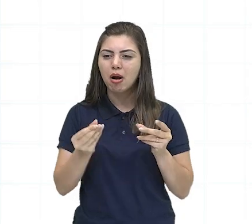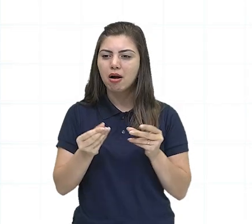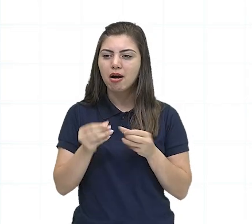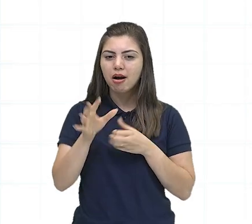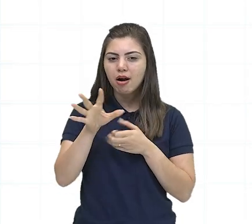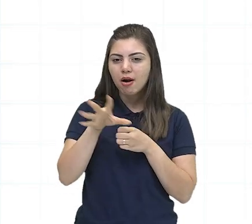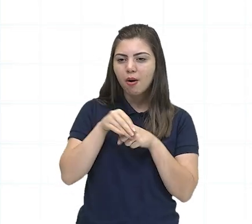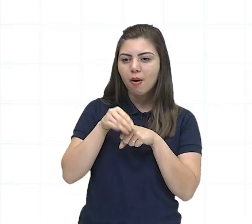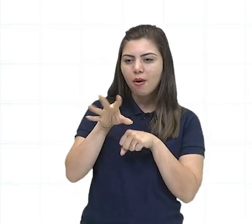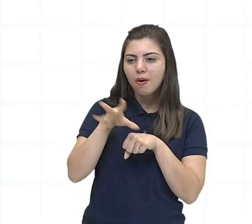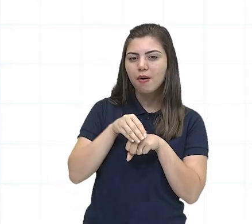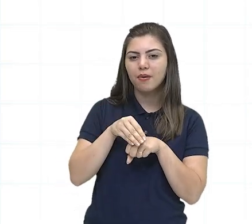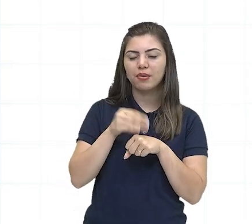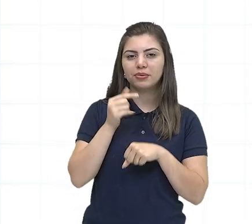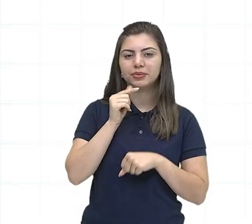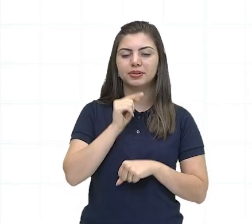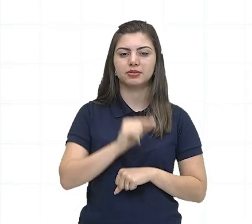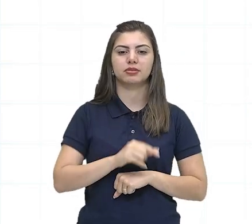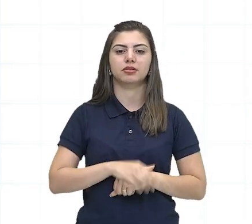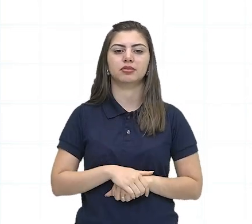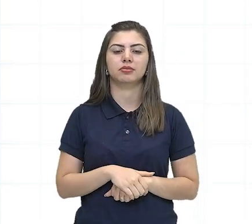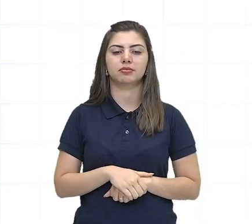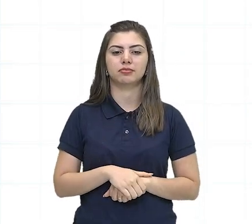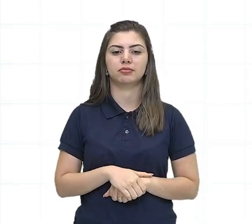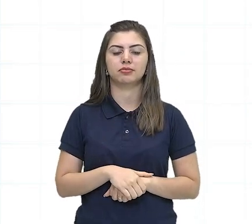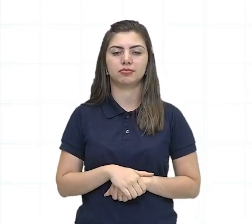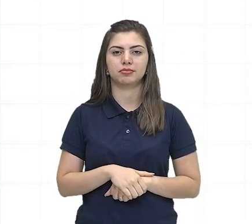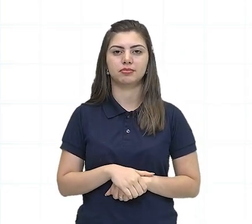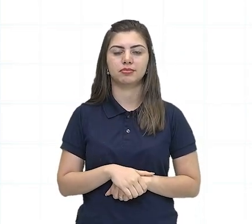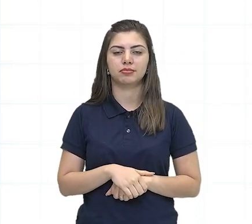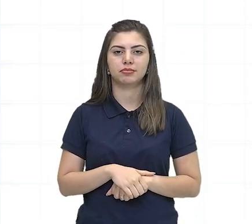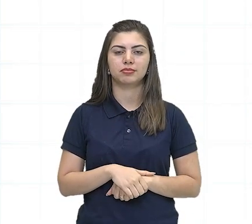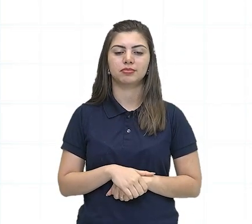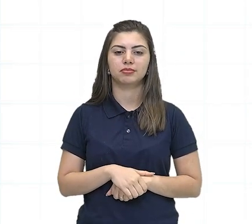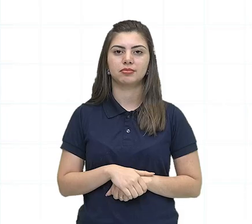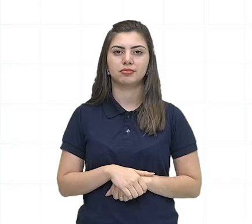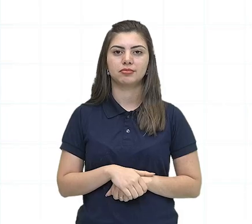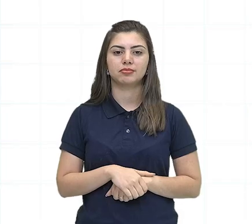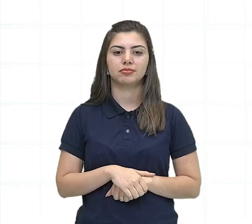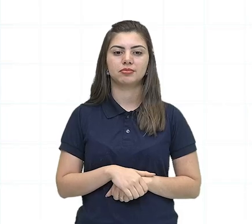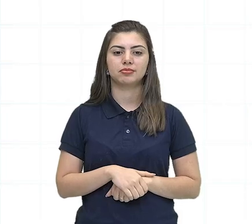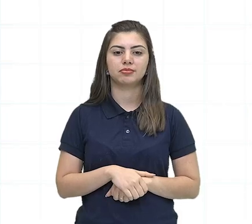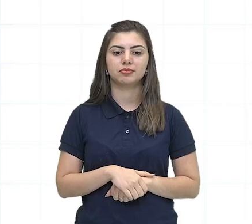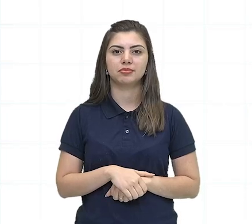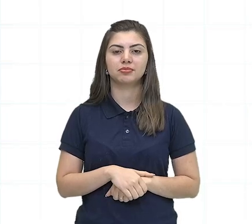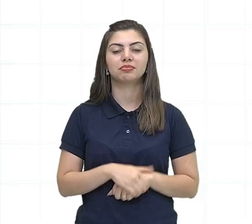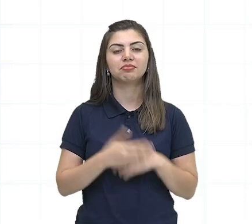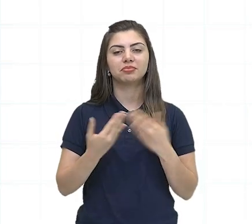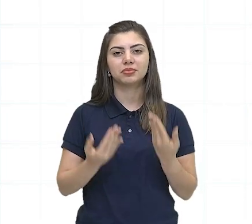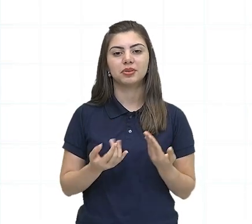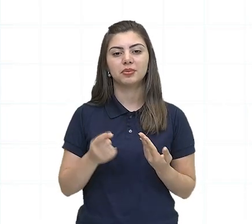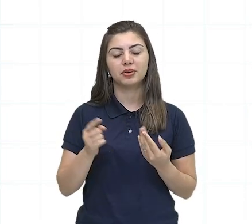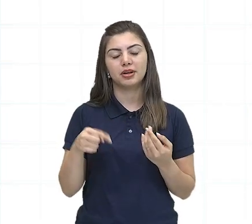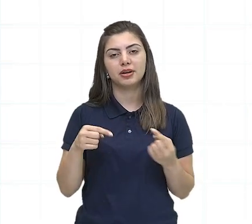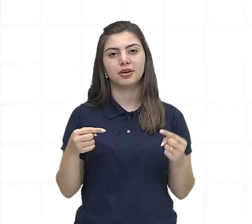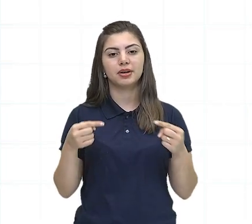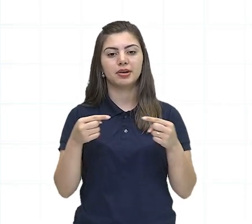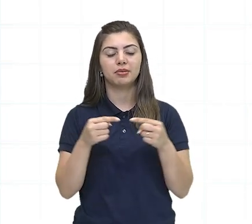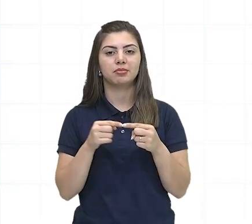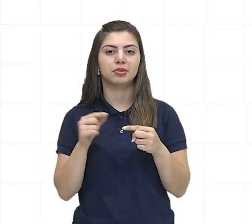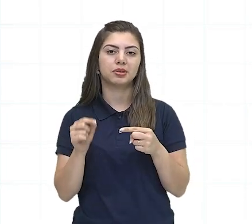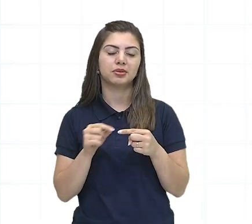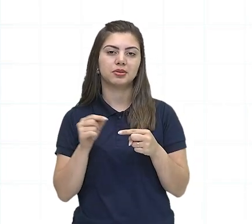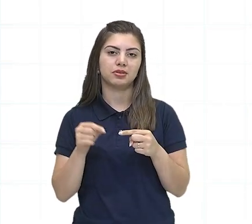real, mais natural possível. Natureza, então, essas obras são chamadas de natureza morta,